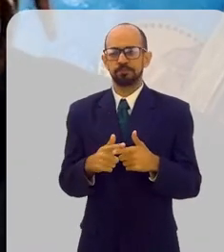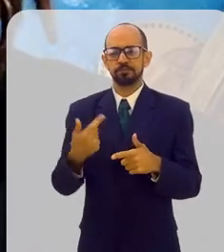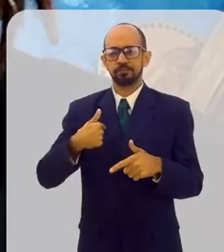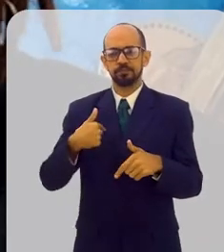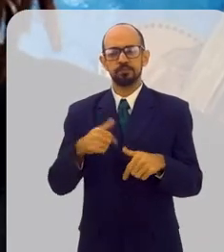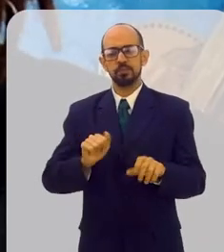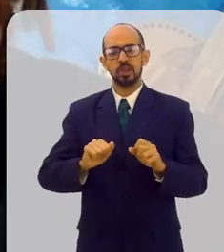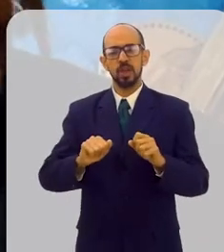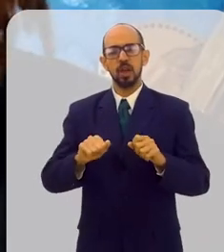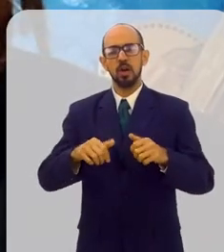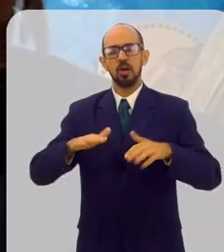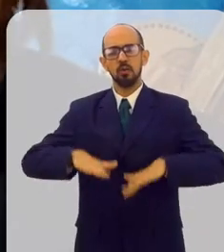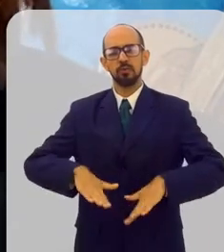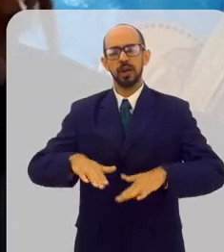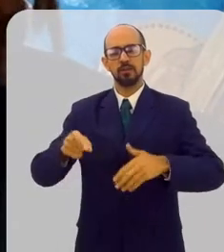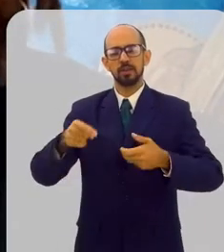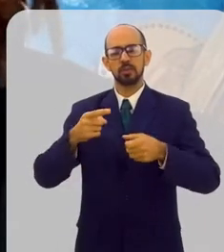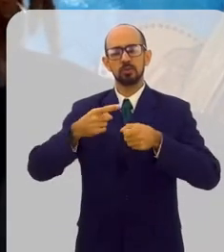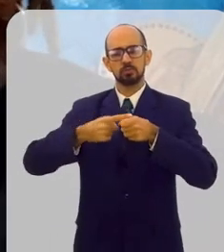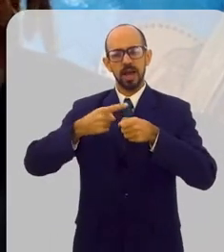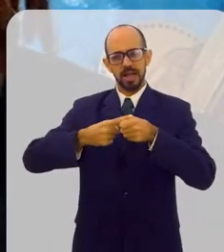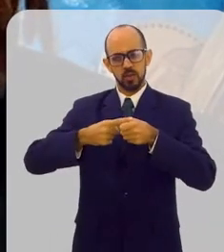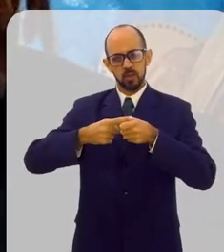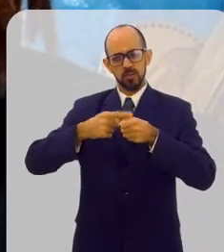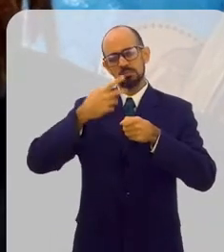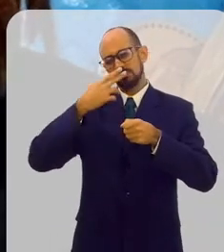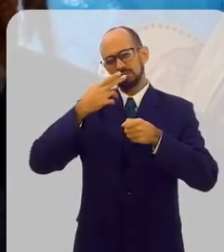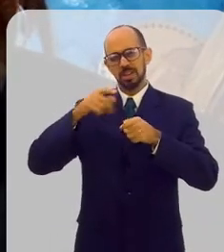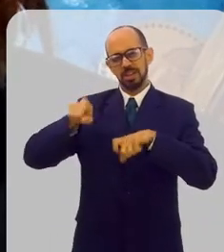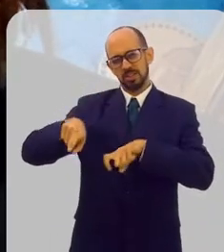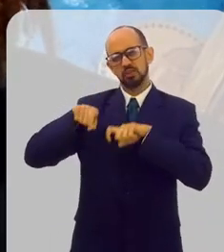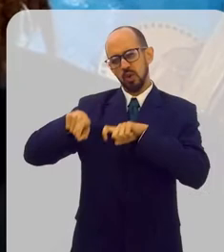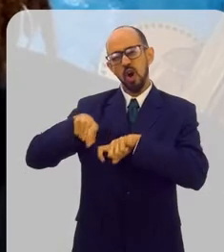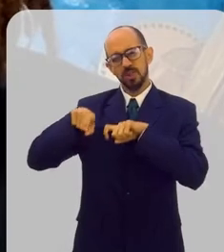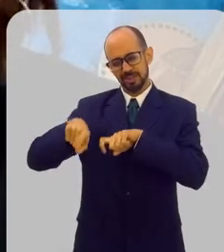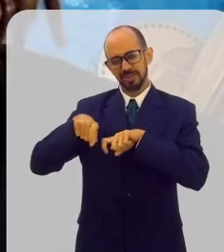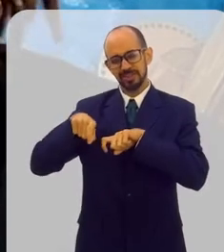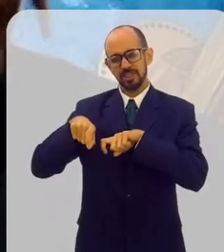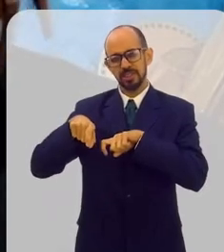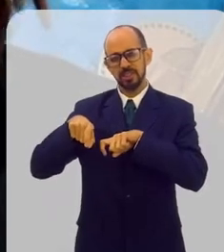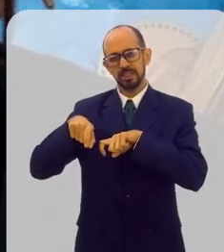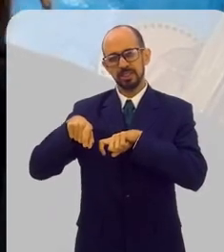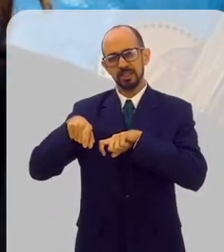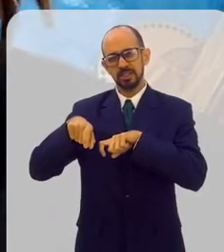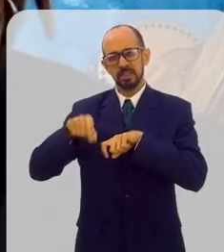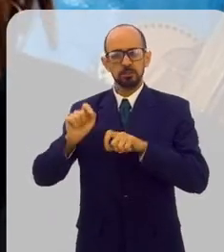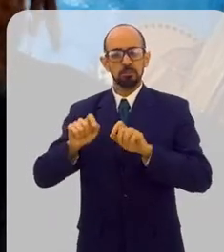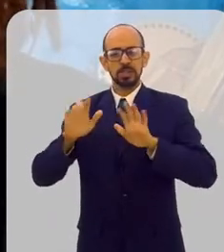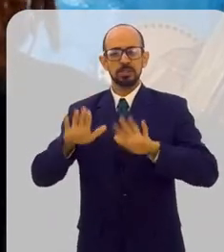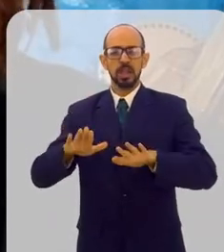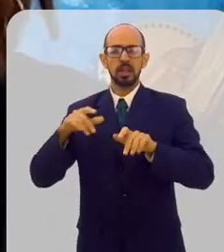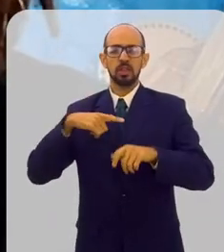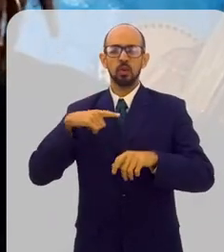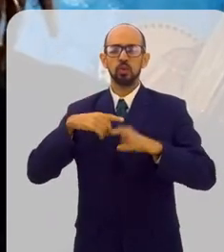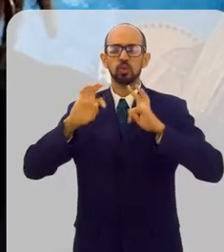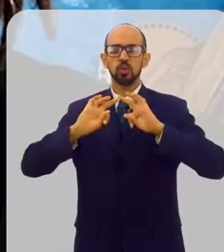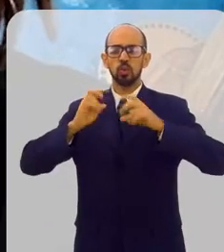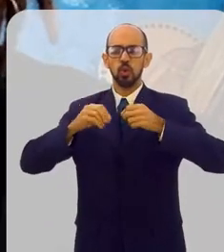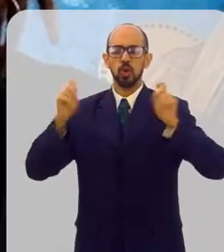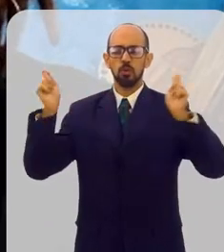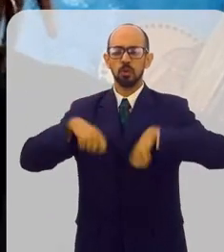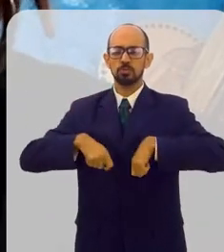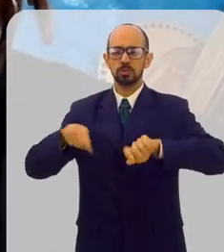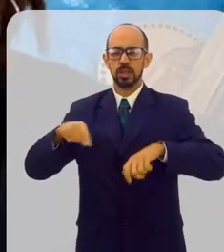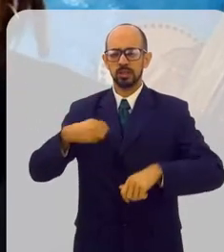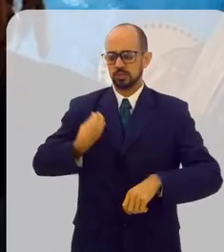Porque eu morava num bairro que é praticamente zona rural e com todas as possibilidades assim que eu